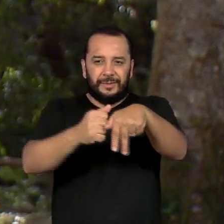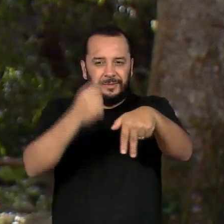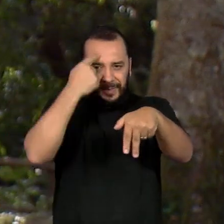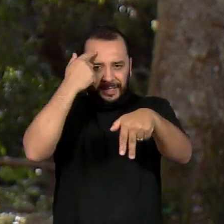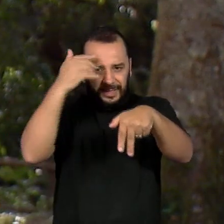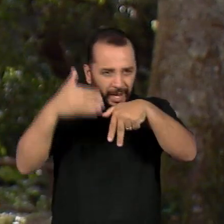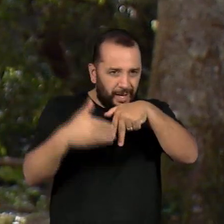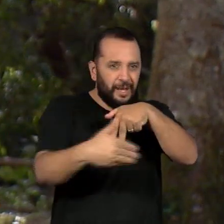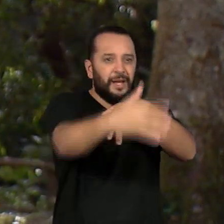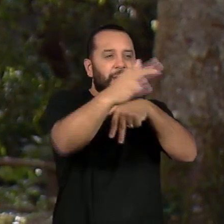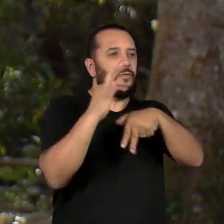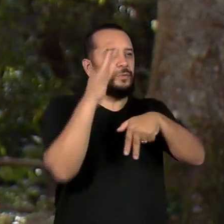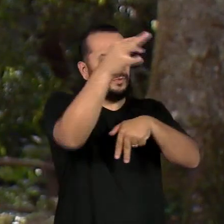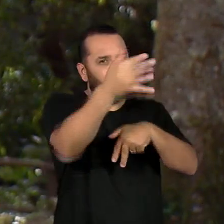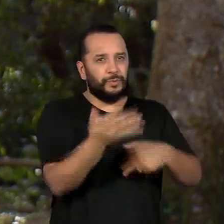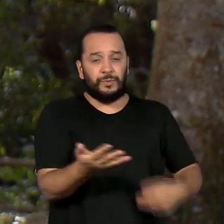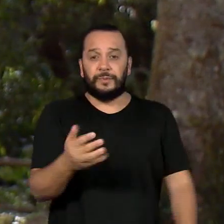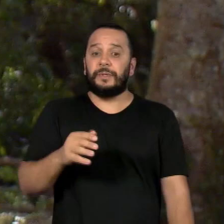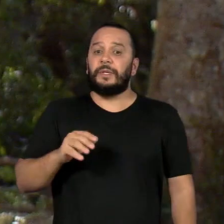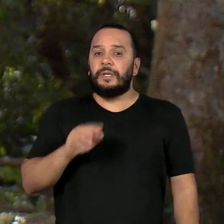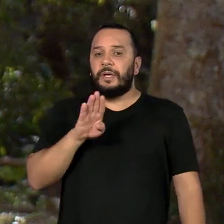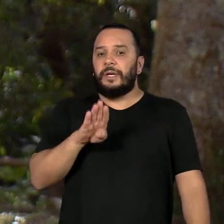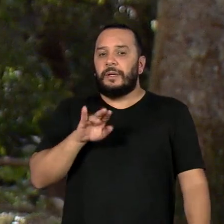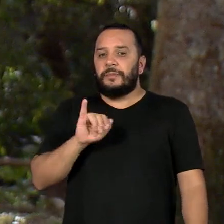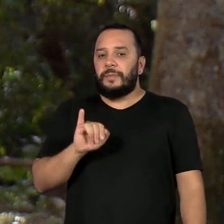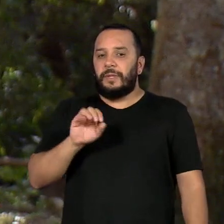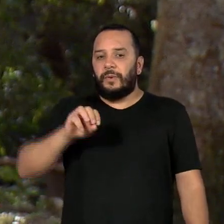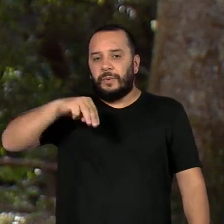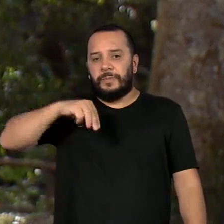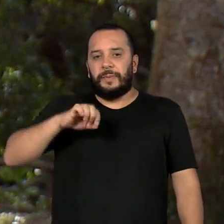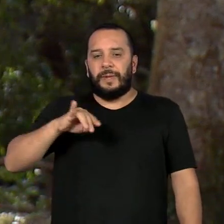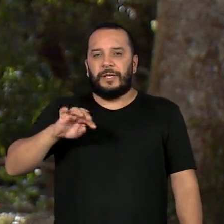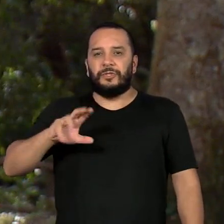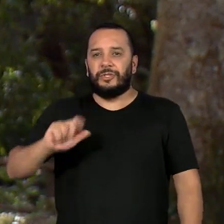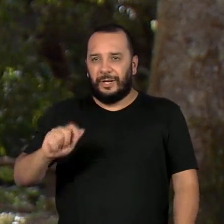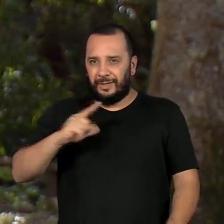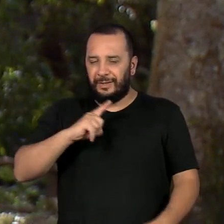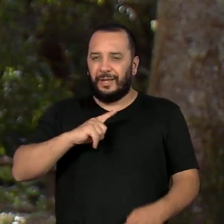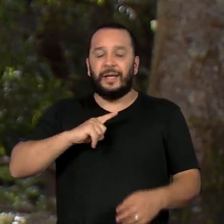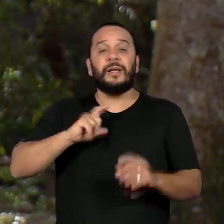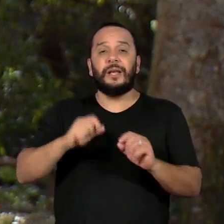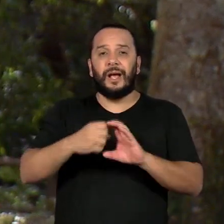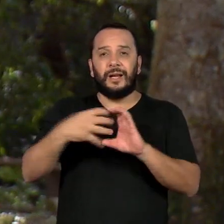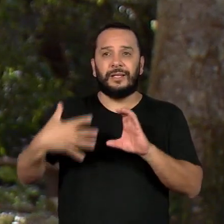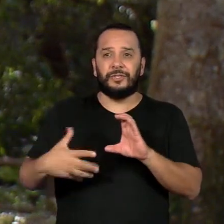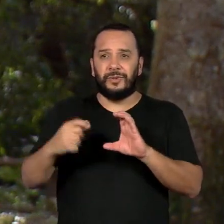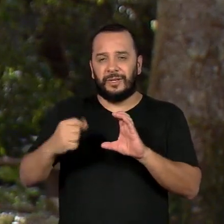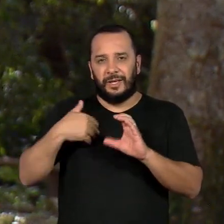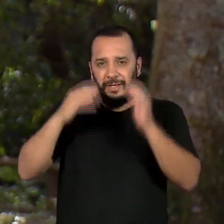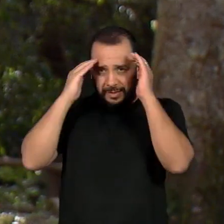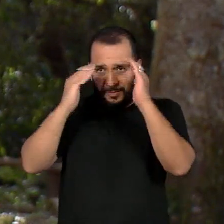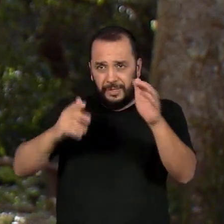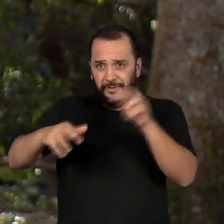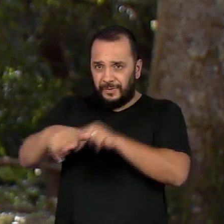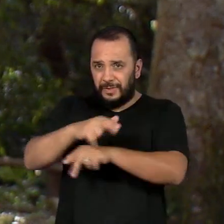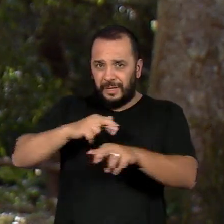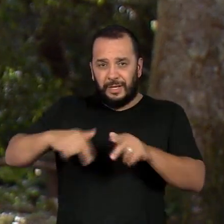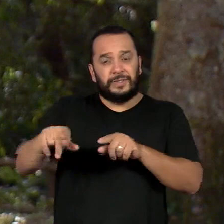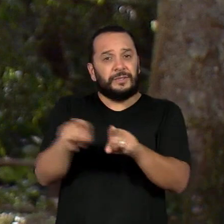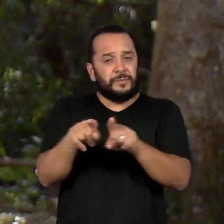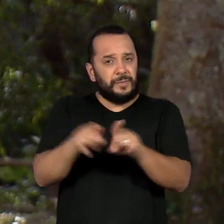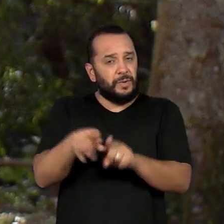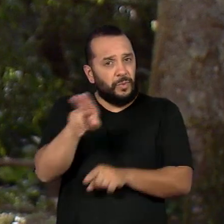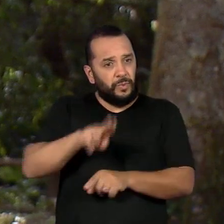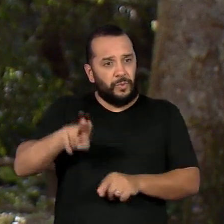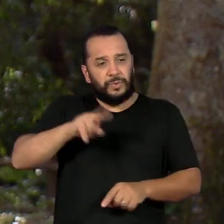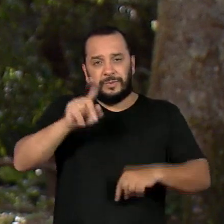características observadas pela biomimética estão o respeito à diversidade, a otimização do uso dos elementos naturais